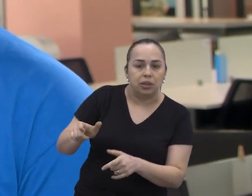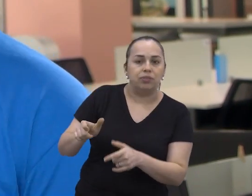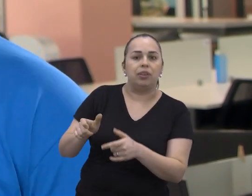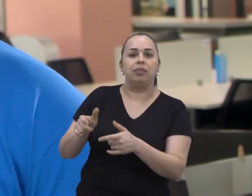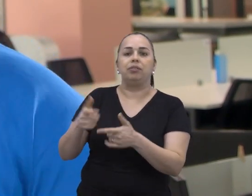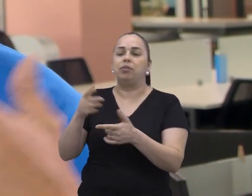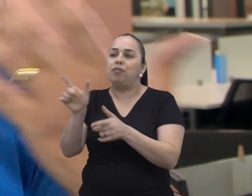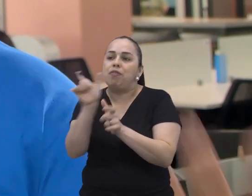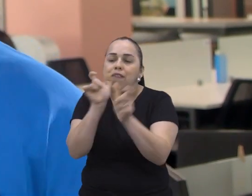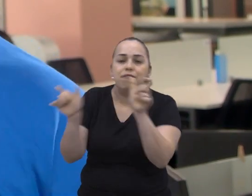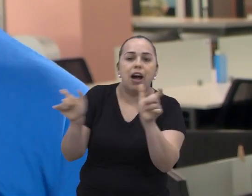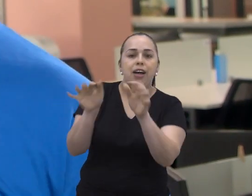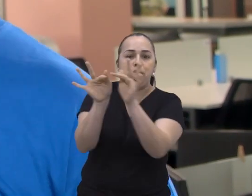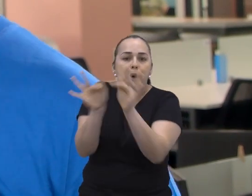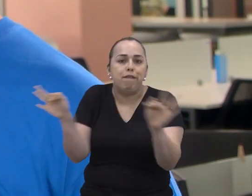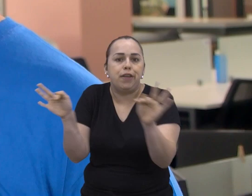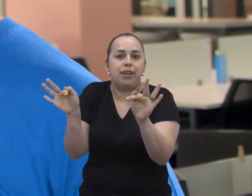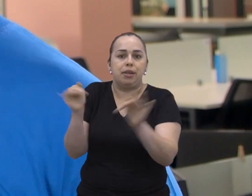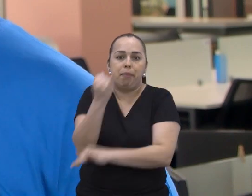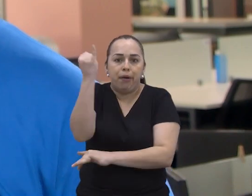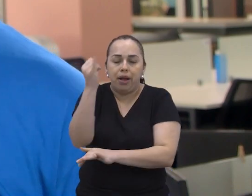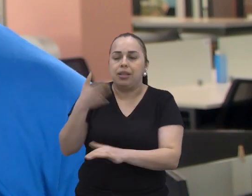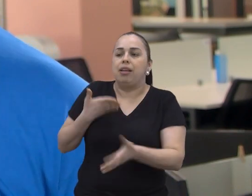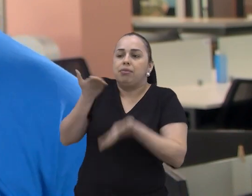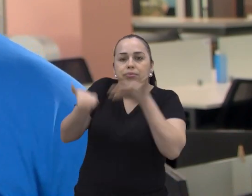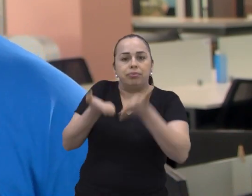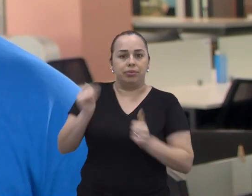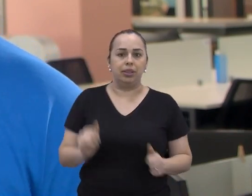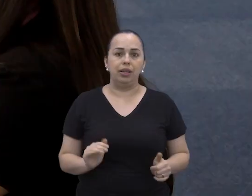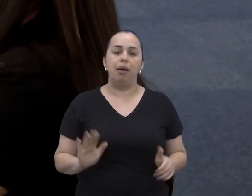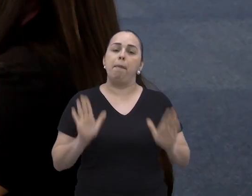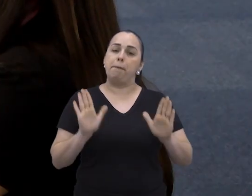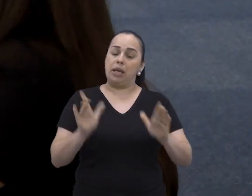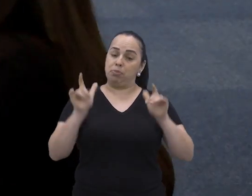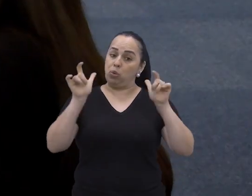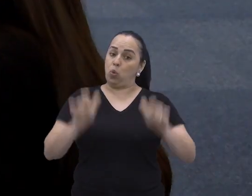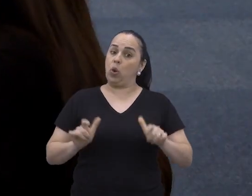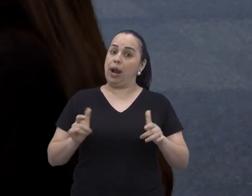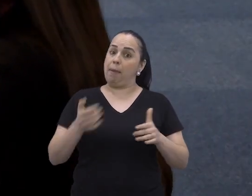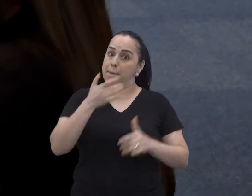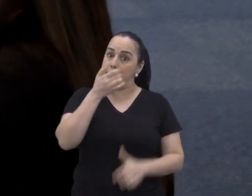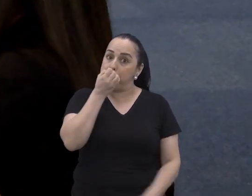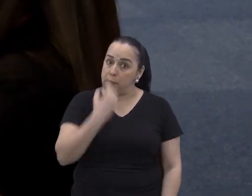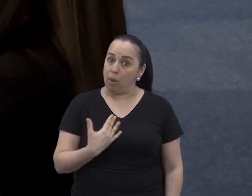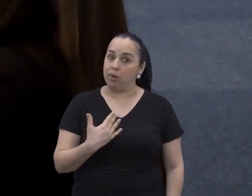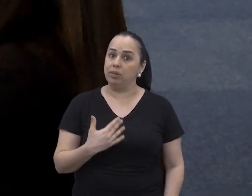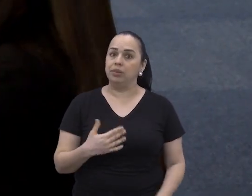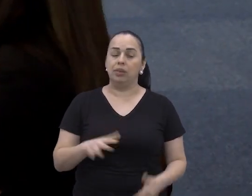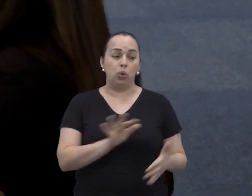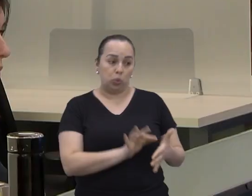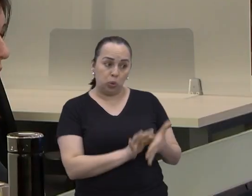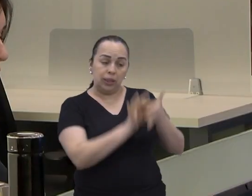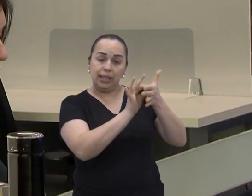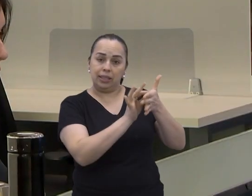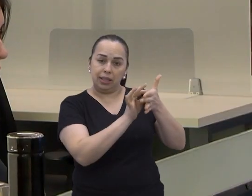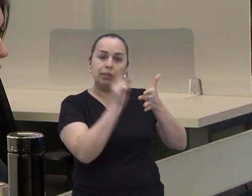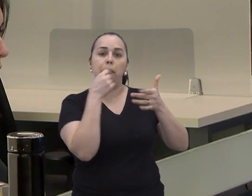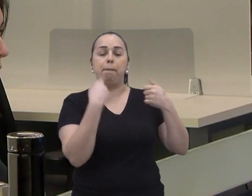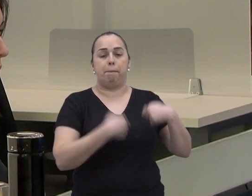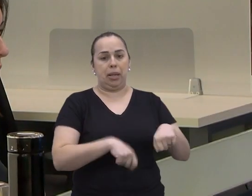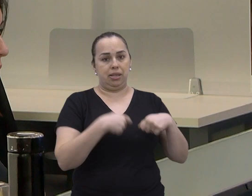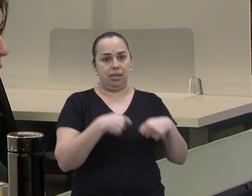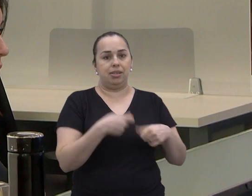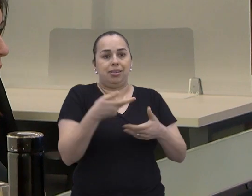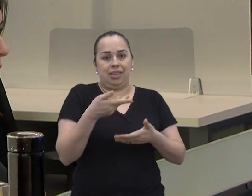apreciada por um tipo de argumentação, por uma fala, por uma frase importante. Mas é claro que para um ambiente saudável não são só